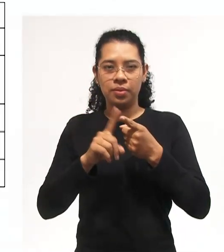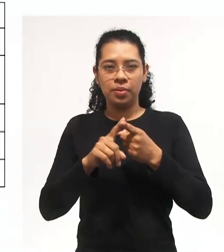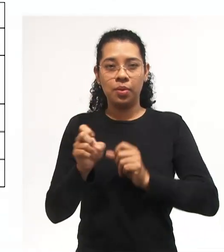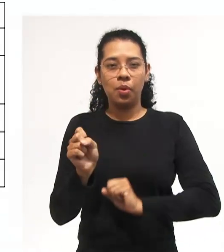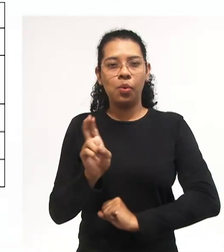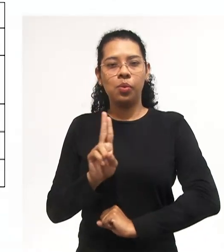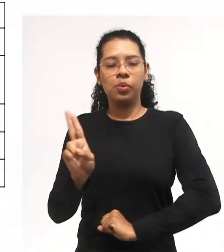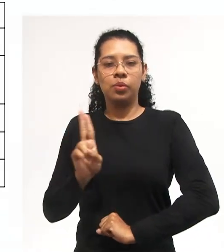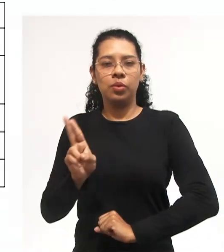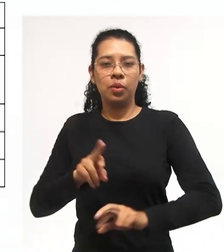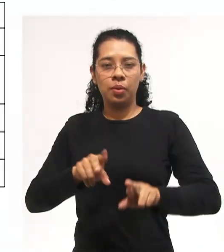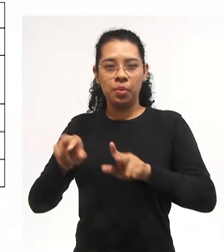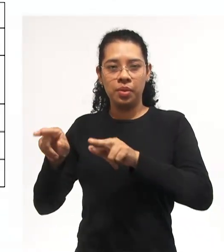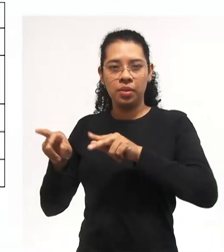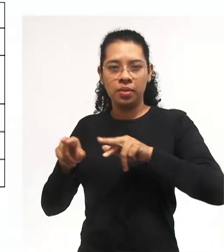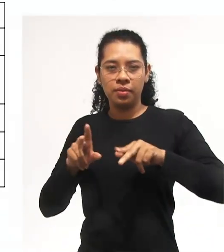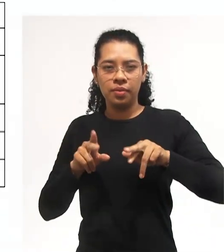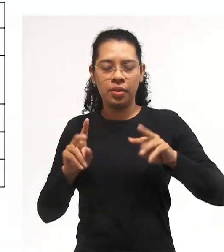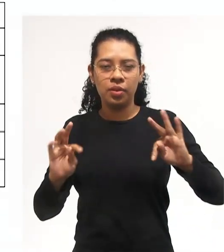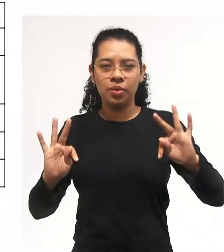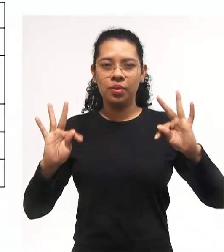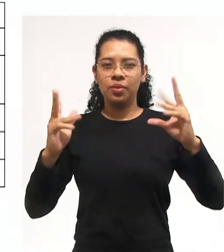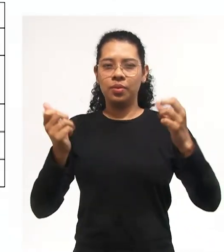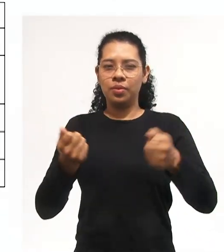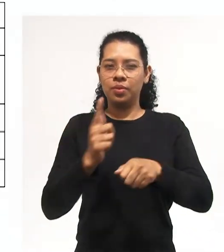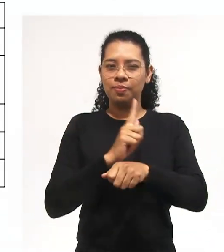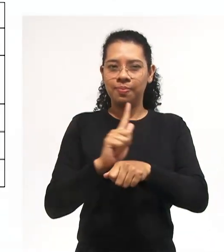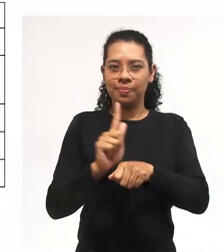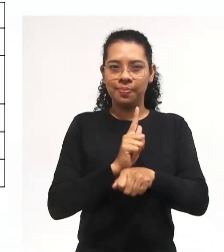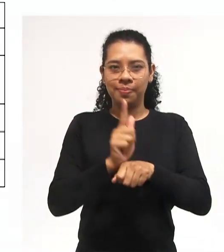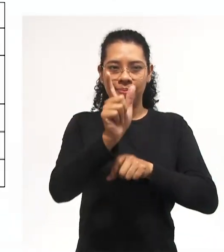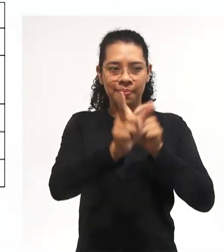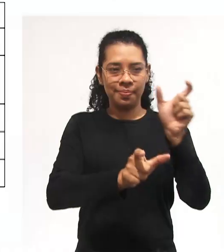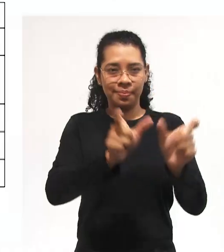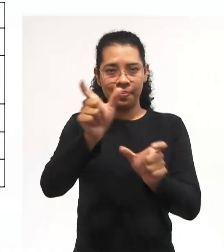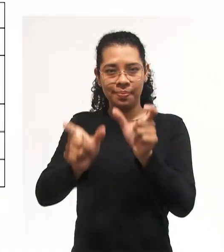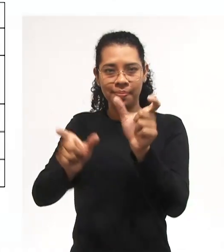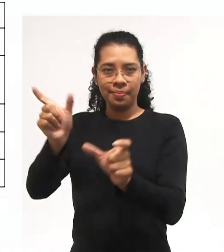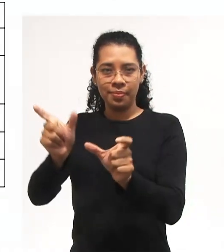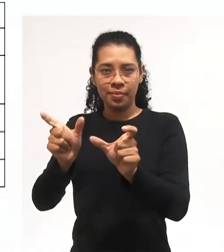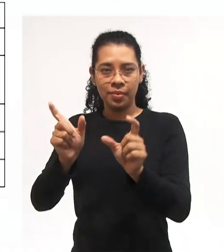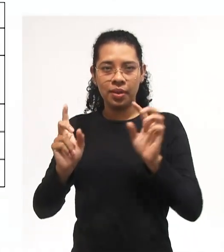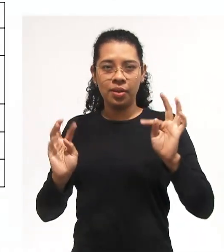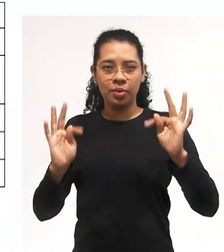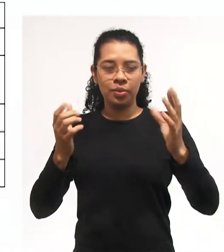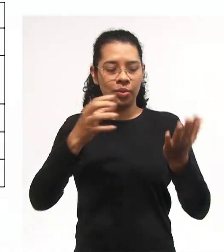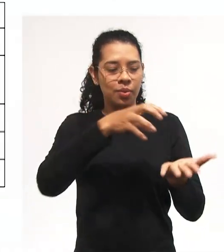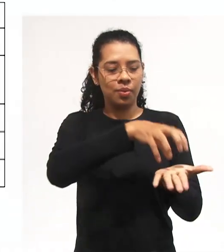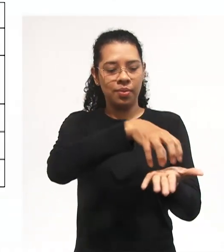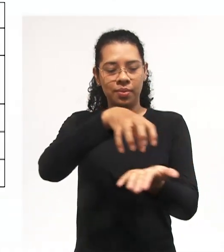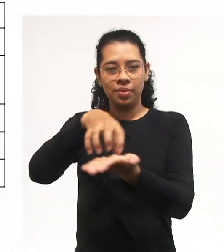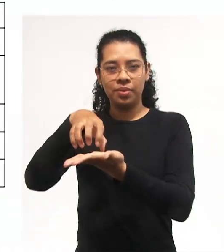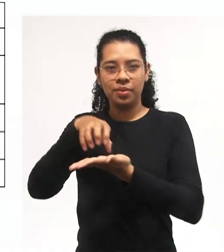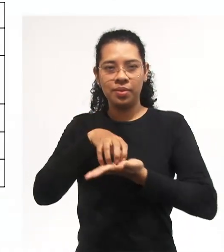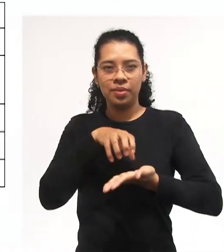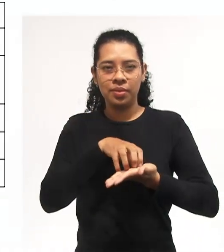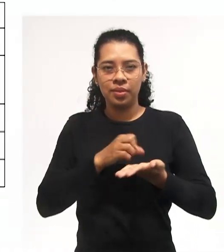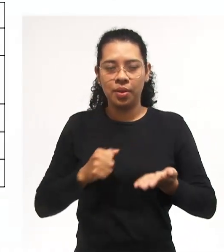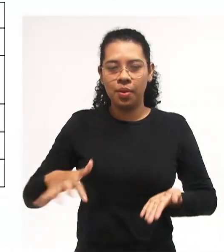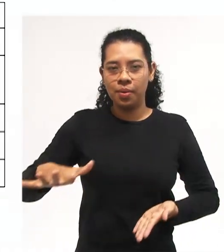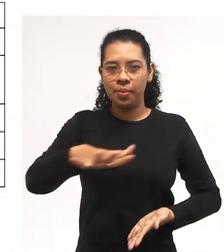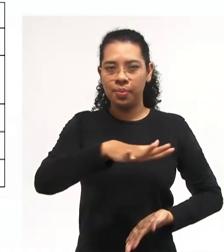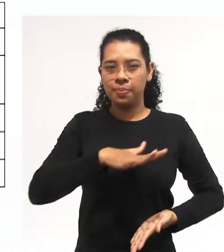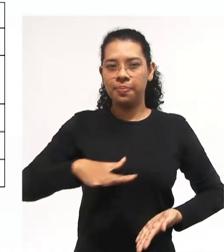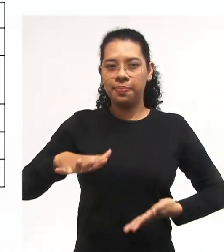de pessoas todas essas atividades que trabalham com o pessoal dentro da organização, focada principalmente na